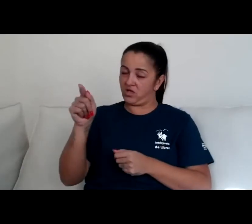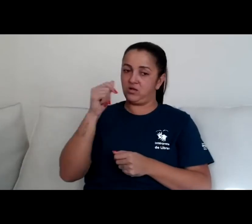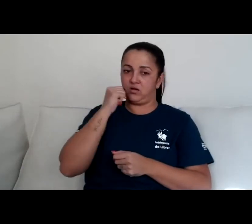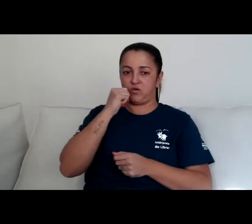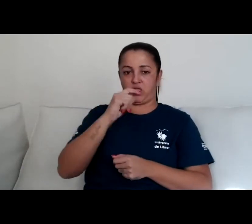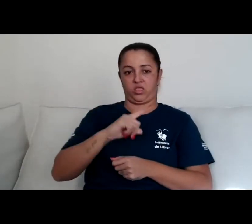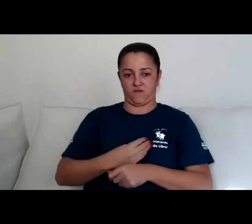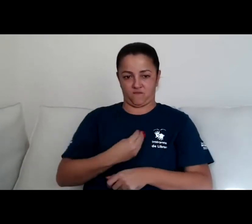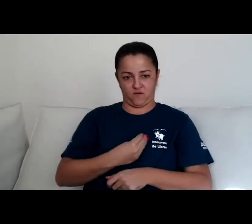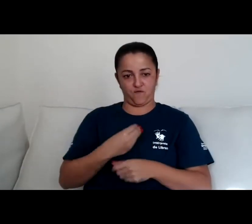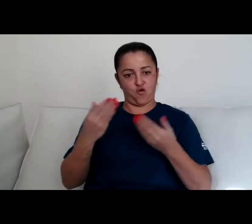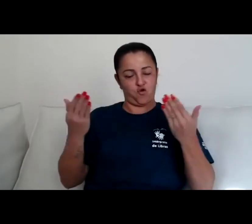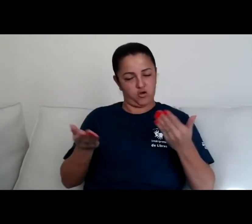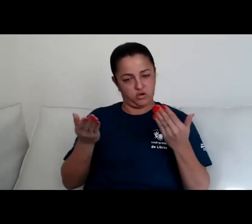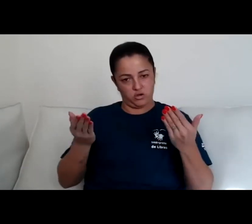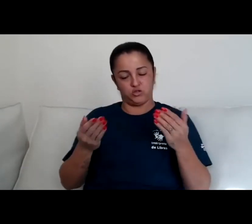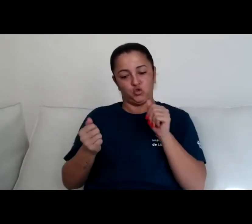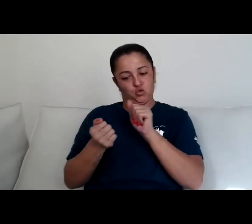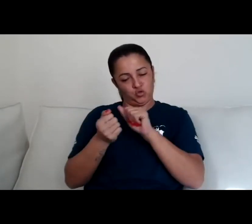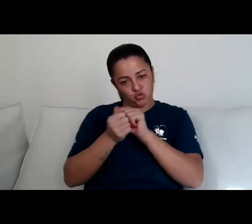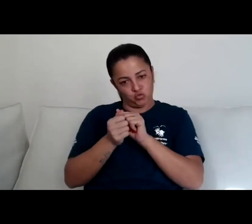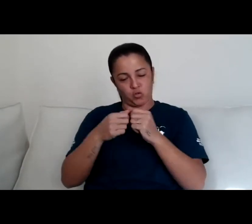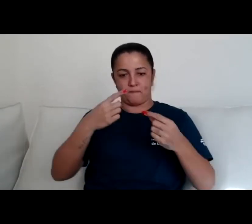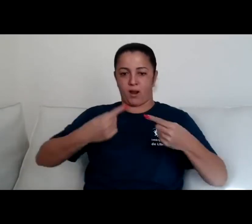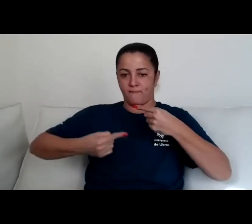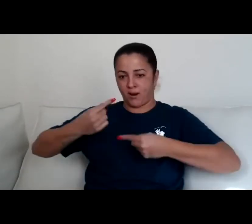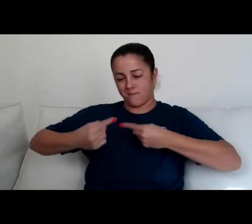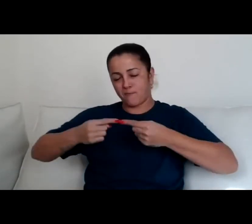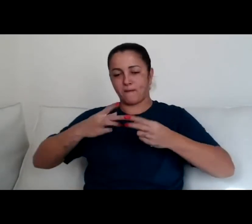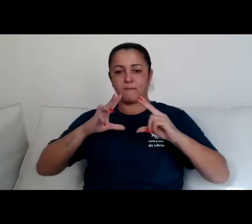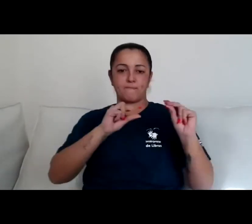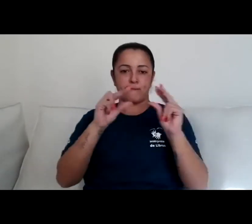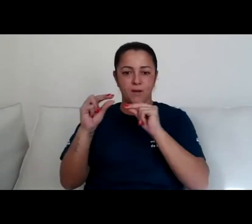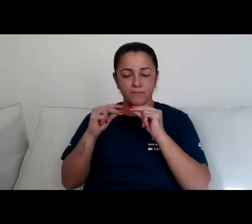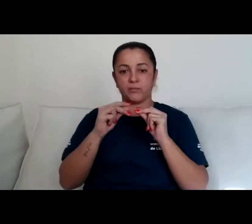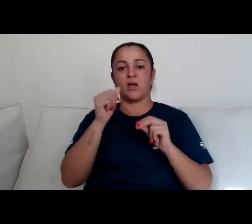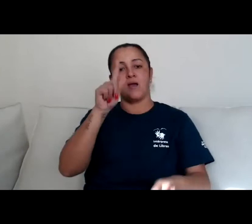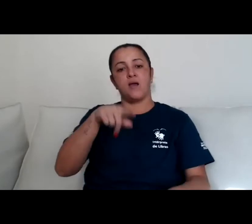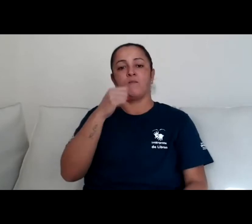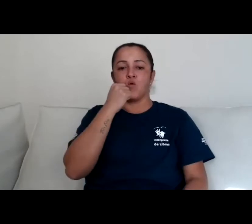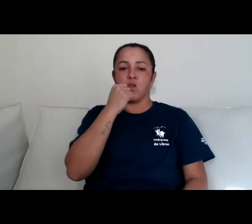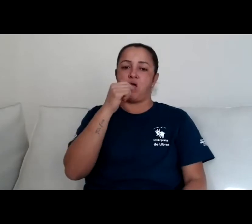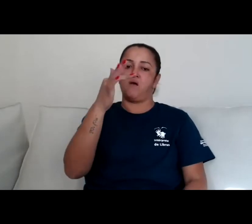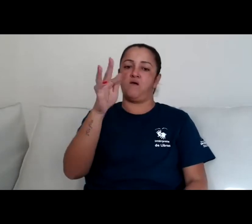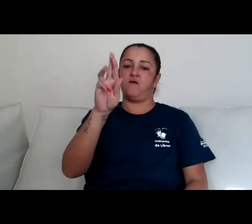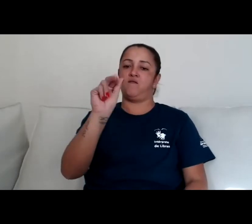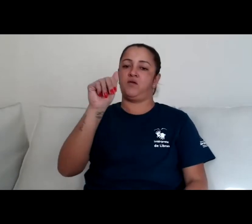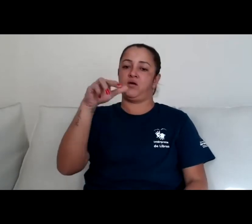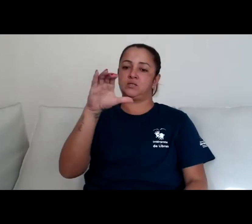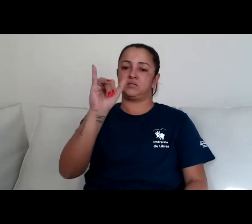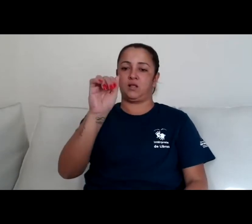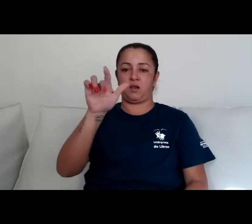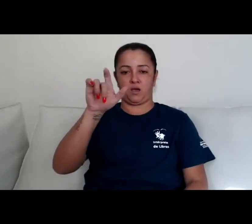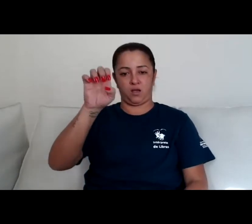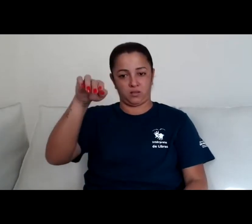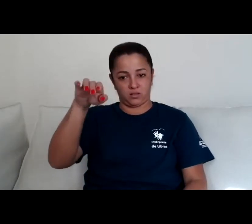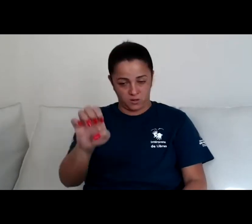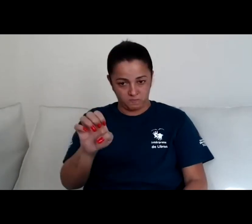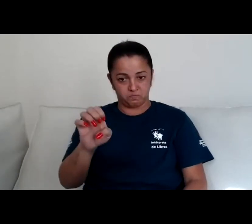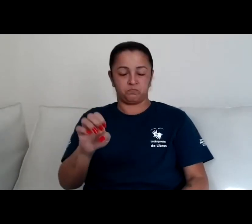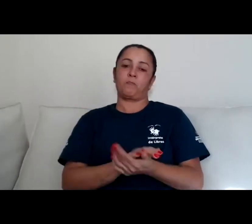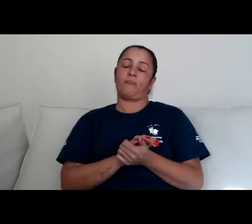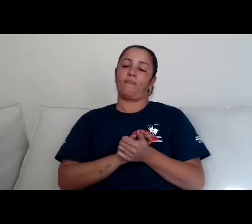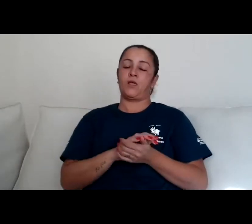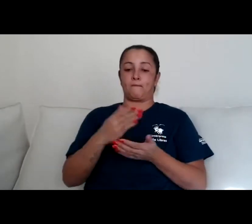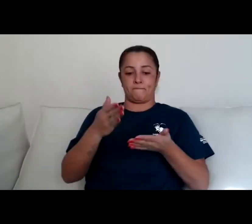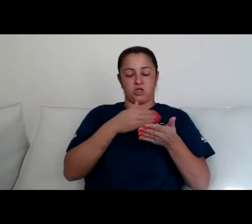hoje conosco compondo essa mesa e esse debate, que é da Francilene Cardoso. E na página 28, a Francilene diz o seguinte: